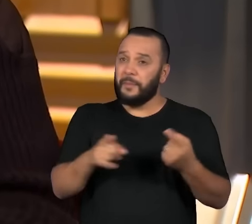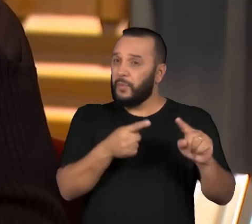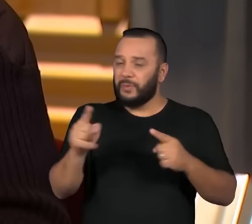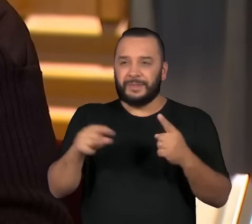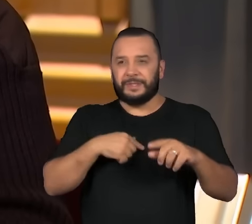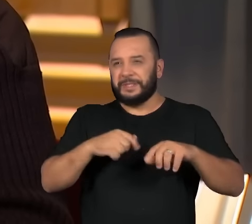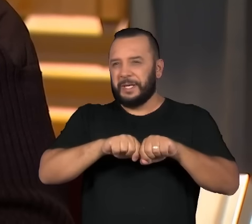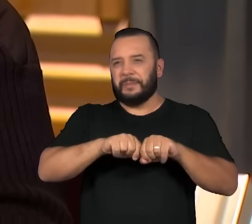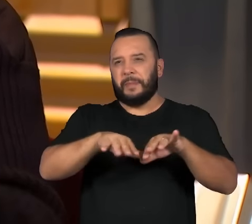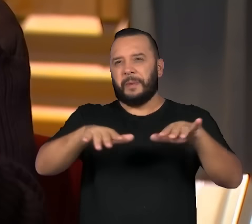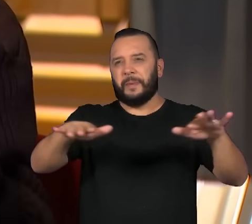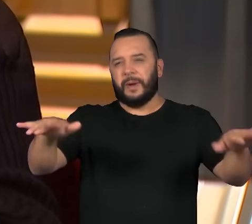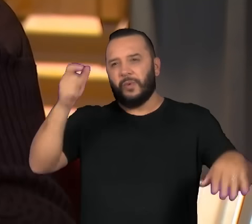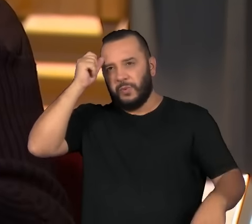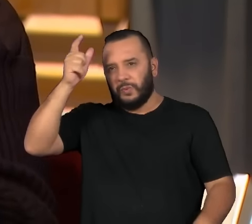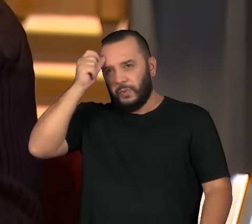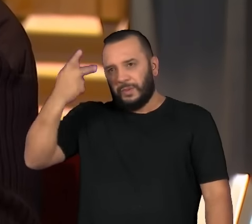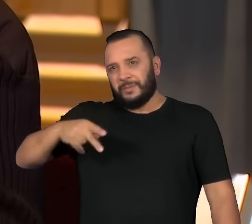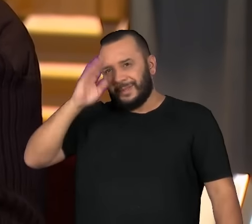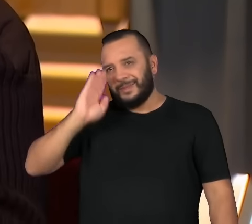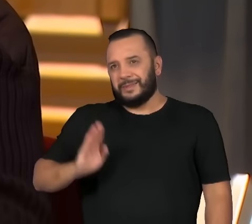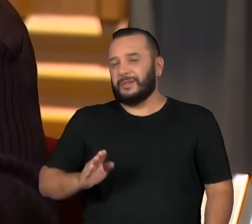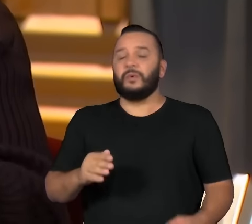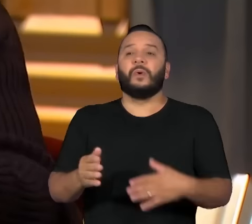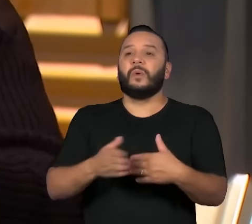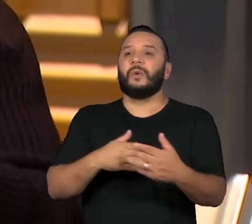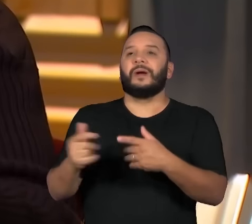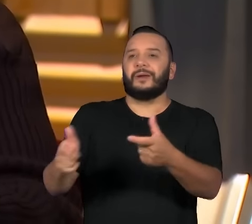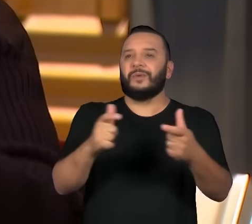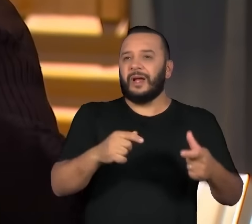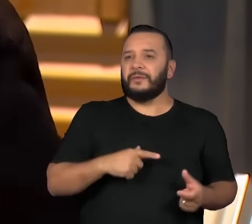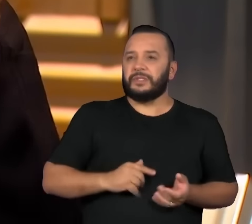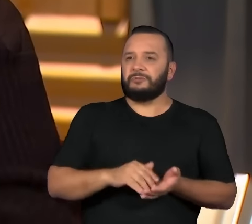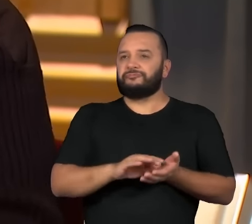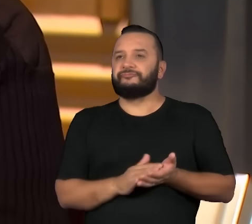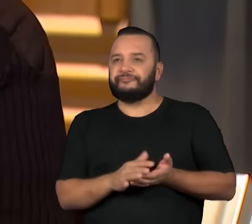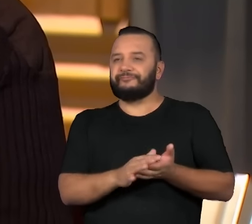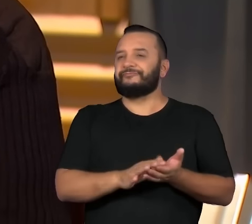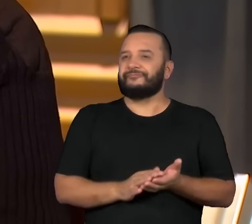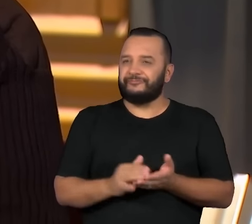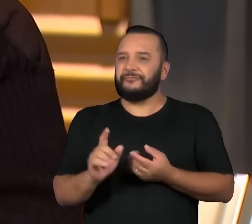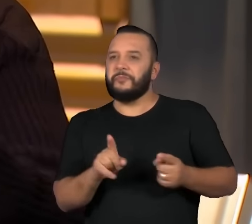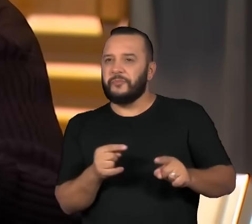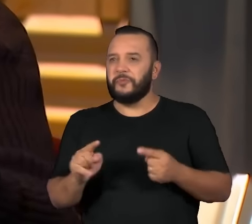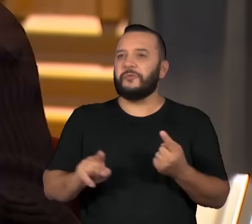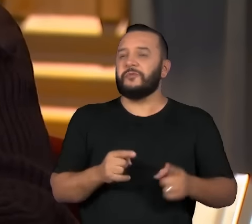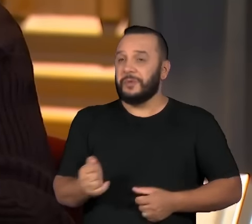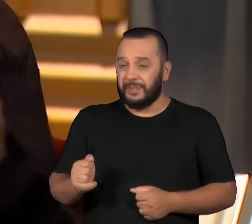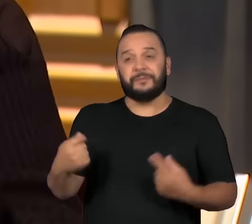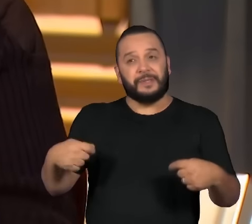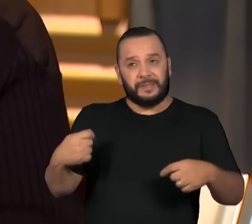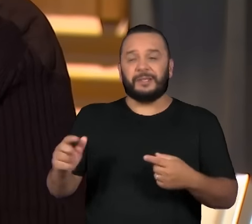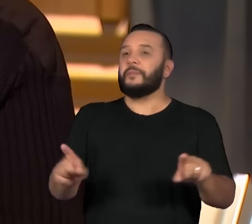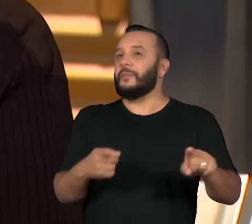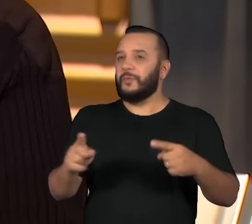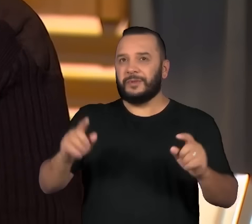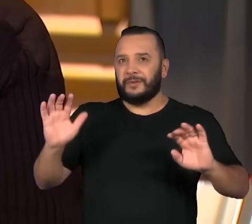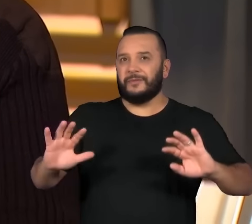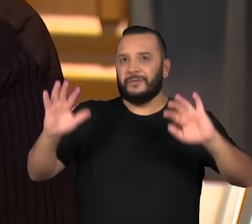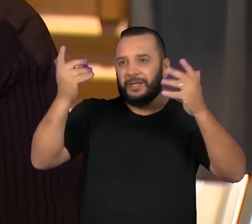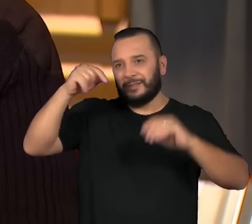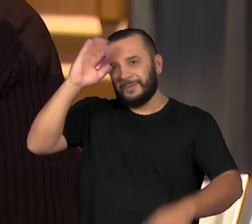na cultura brasileira. Em qualquer lugar você vai, você tá batendo caixinha, tá fazendo um samba, ou tá fazendo uma música, né? Tem que ter música, né, numa festa